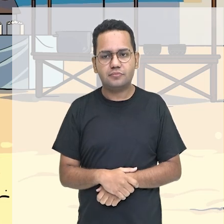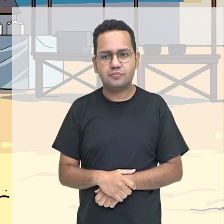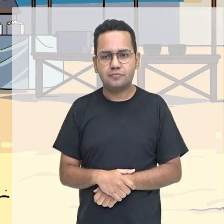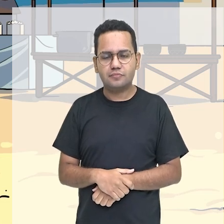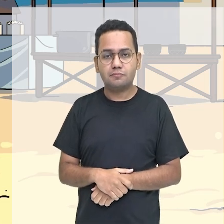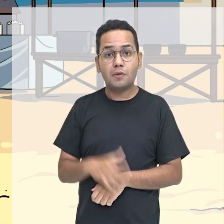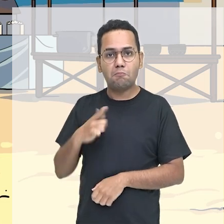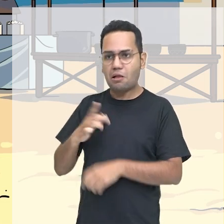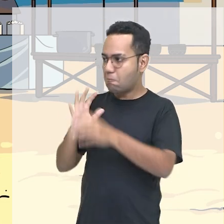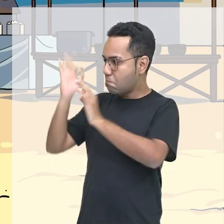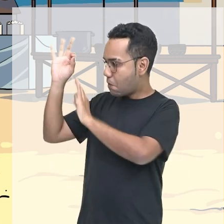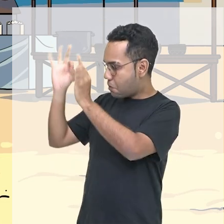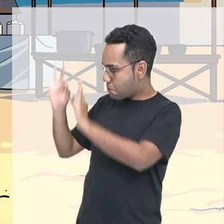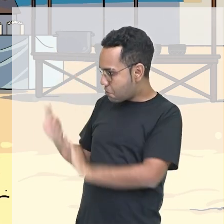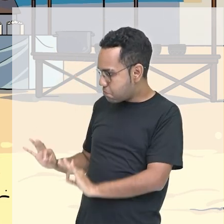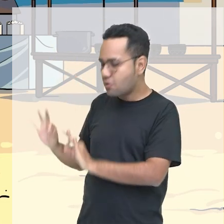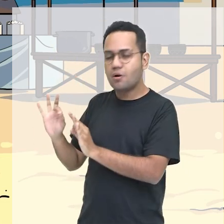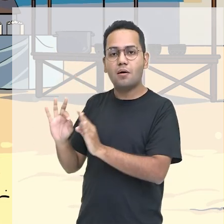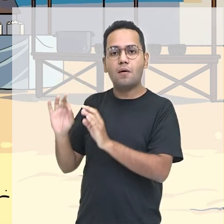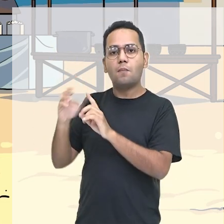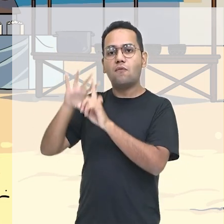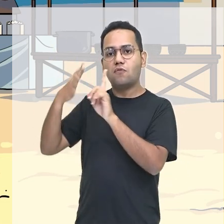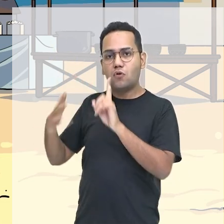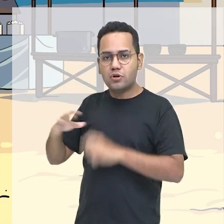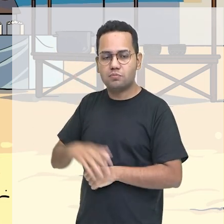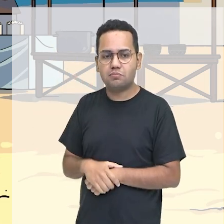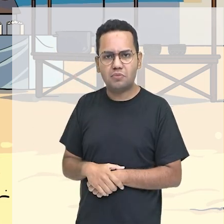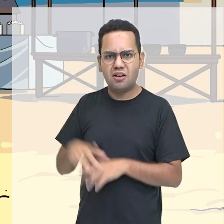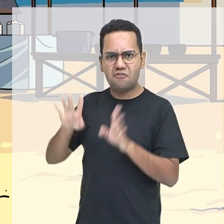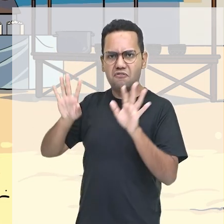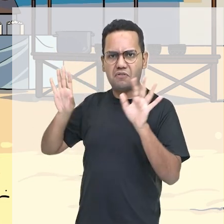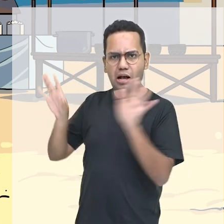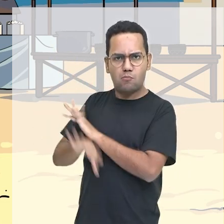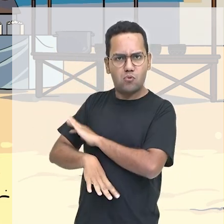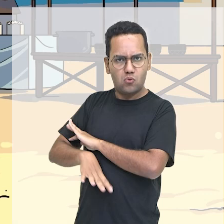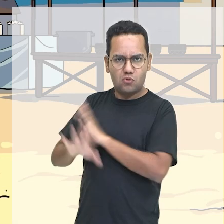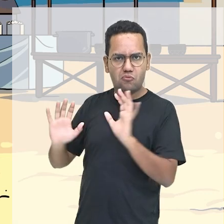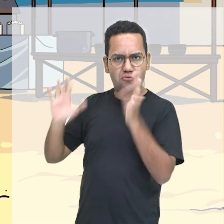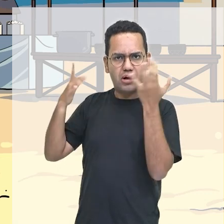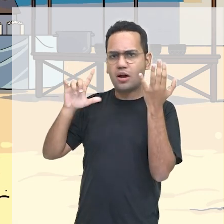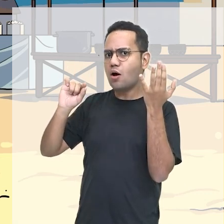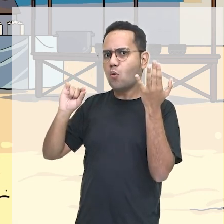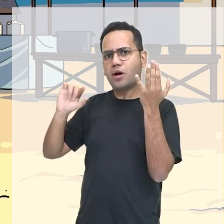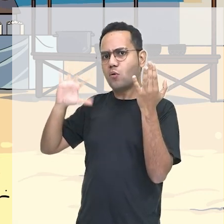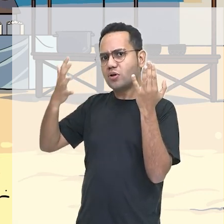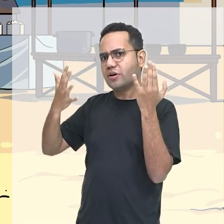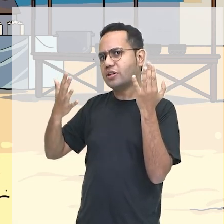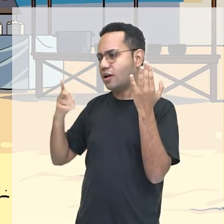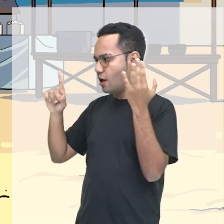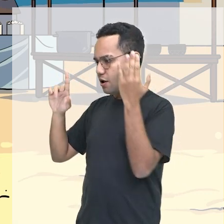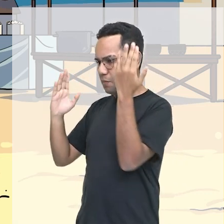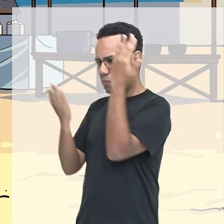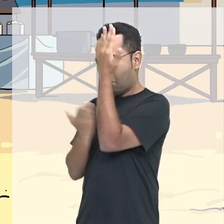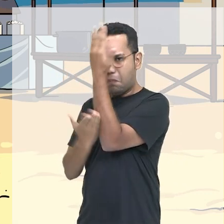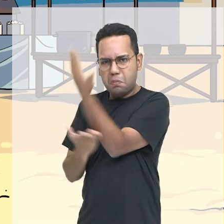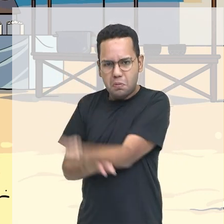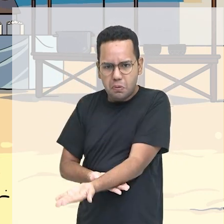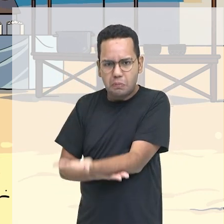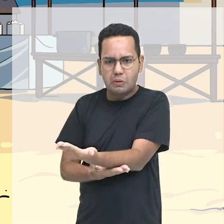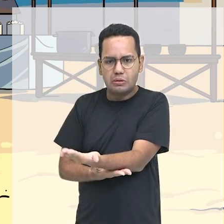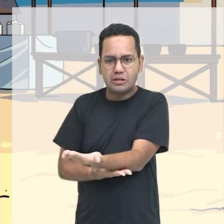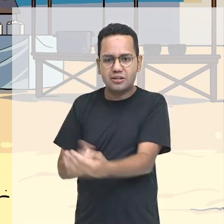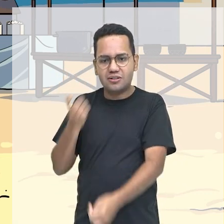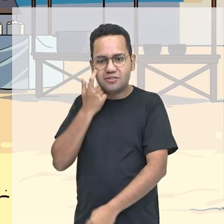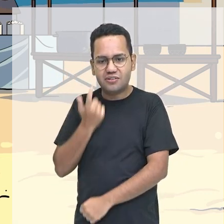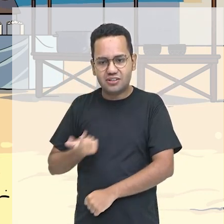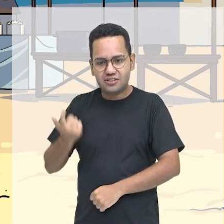e ornamentados por folhas. E quando termina a festa, esse mastro ele é derrubado. Opa, cuidado para não cair